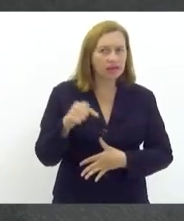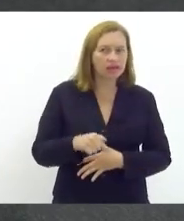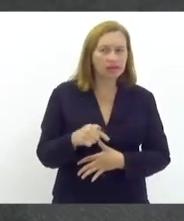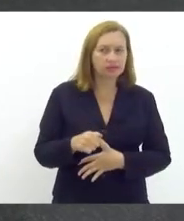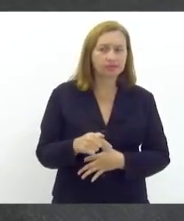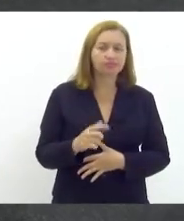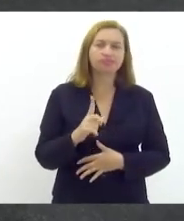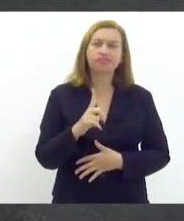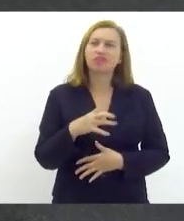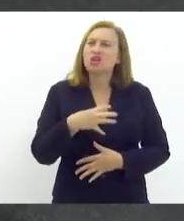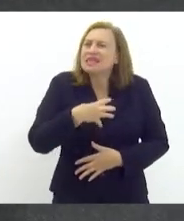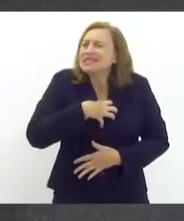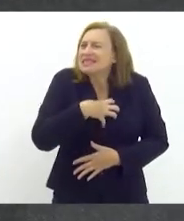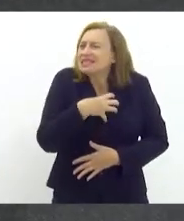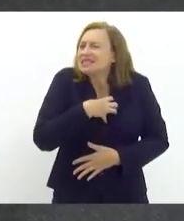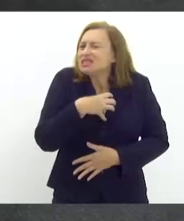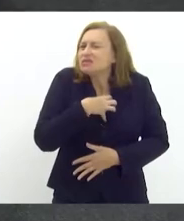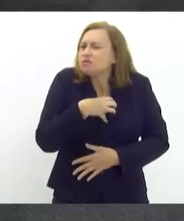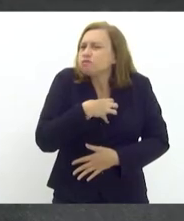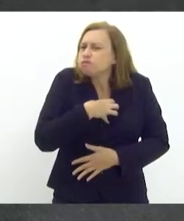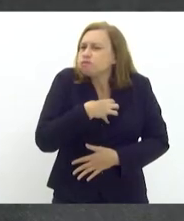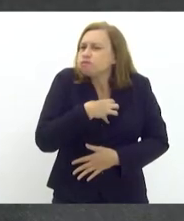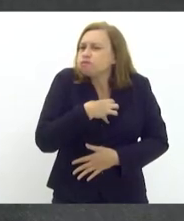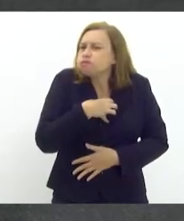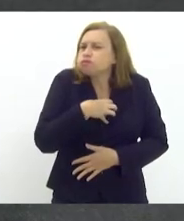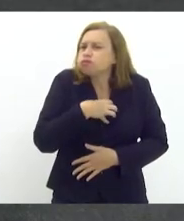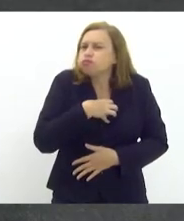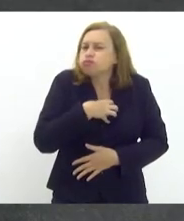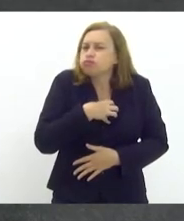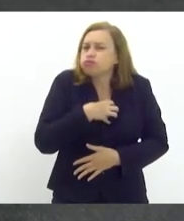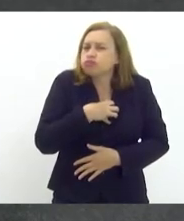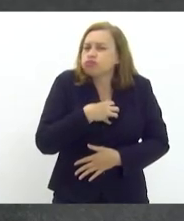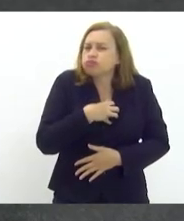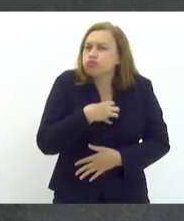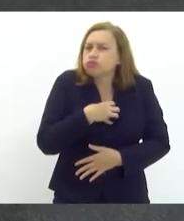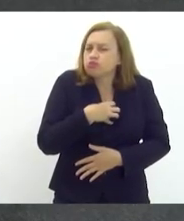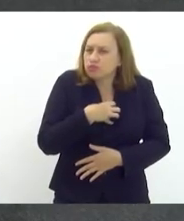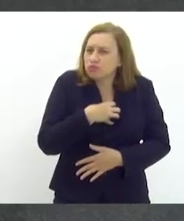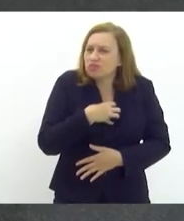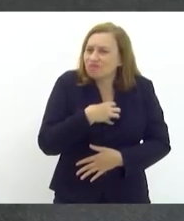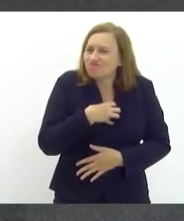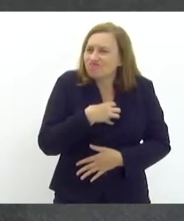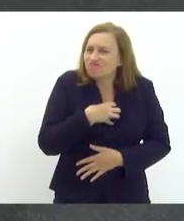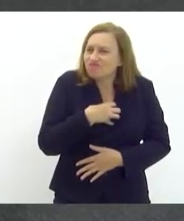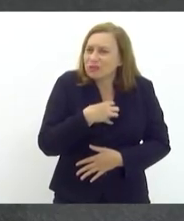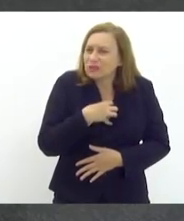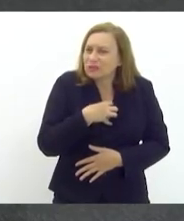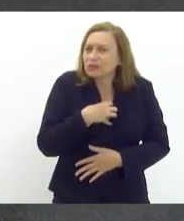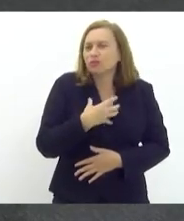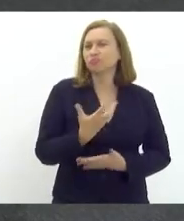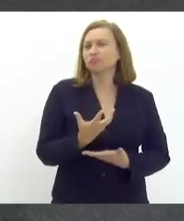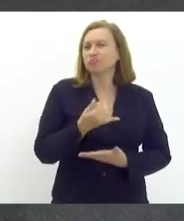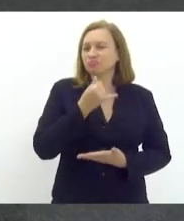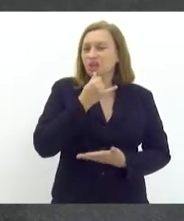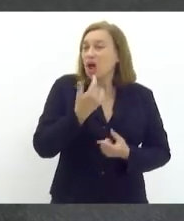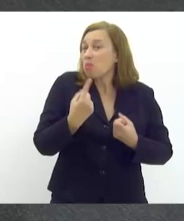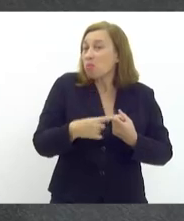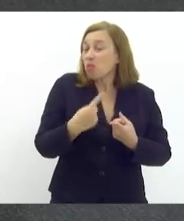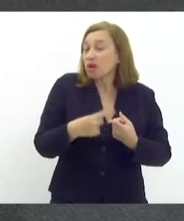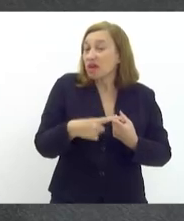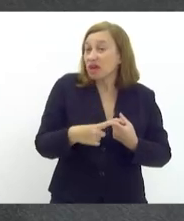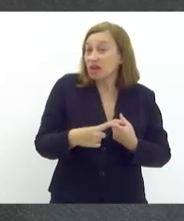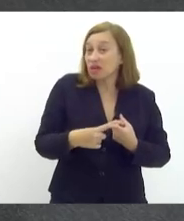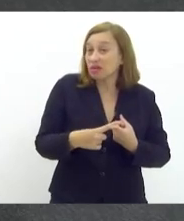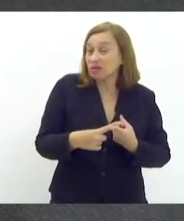é um sentimento tá de insatisfação generalizada porque os presos